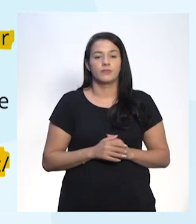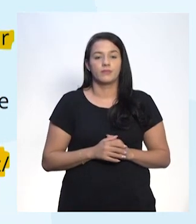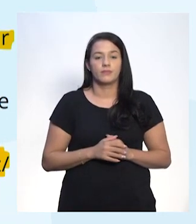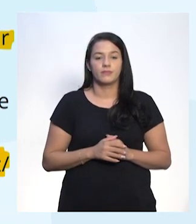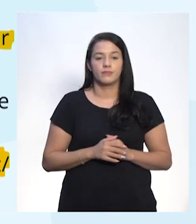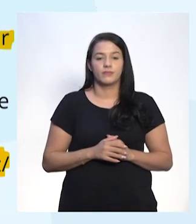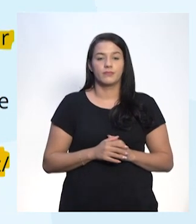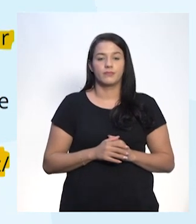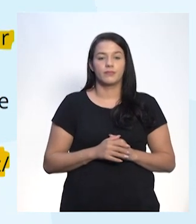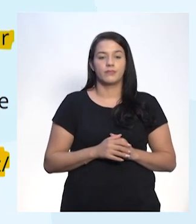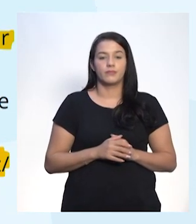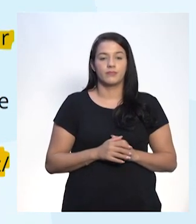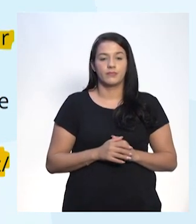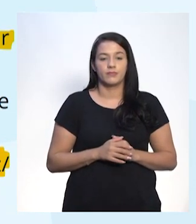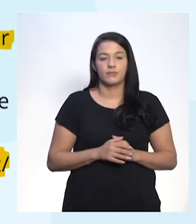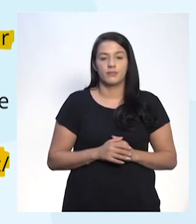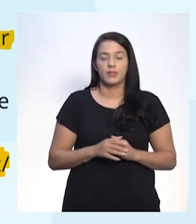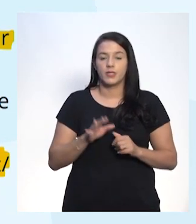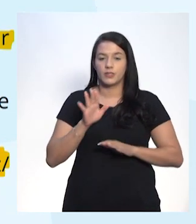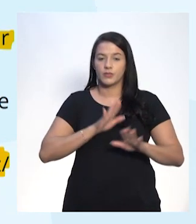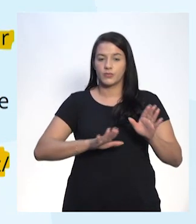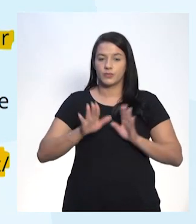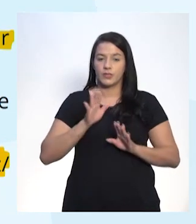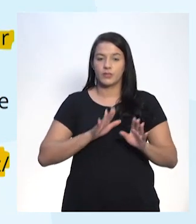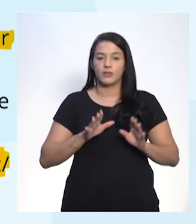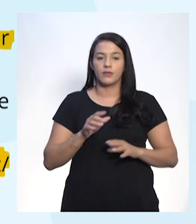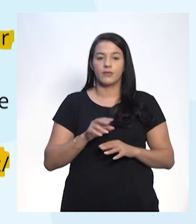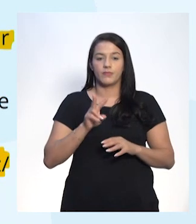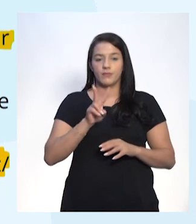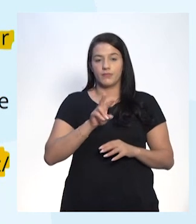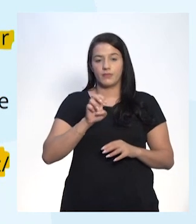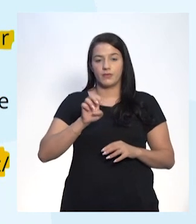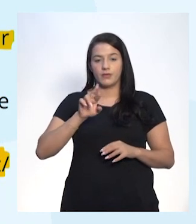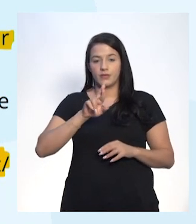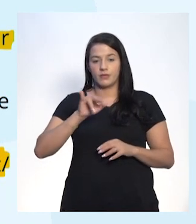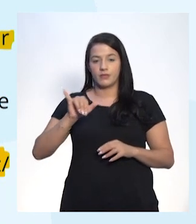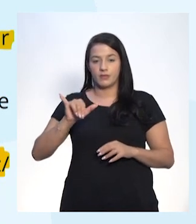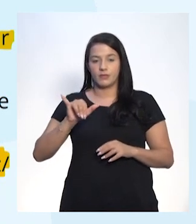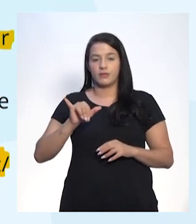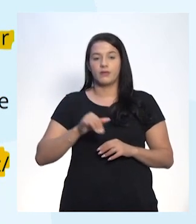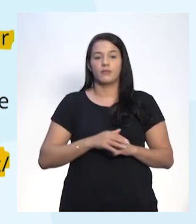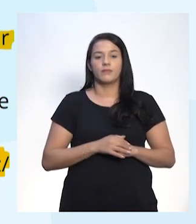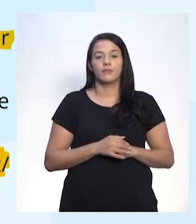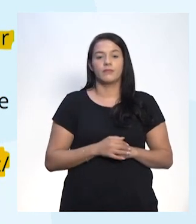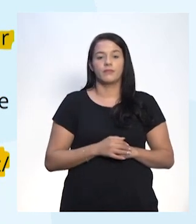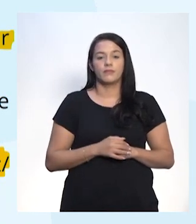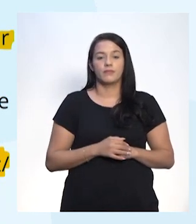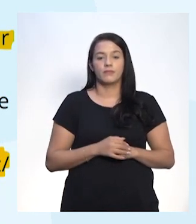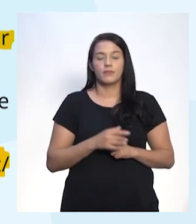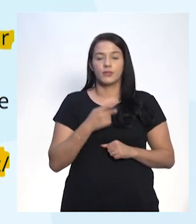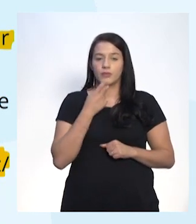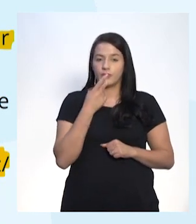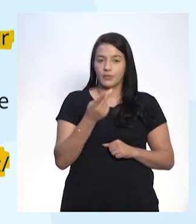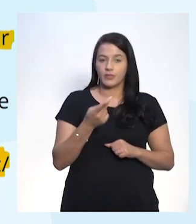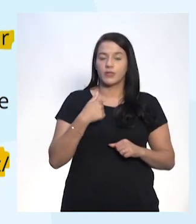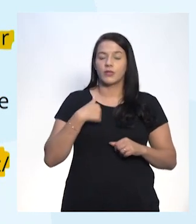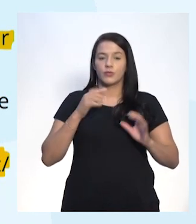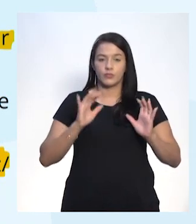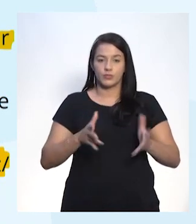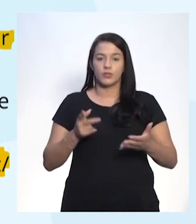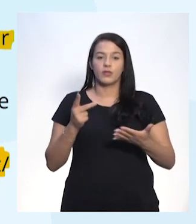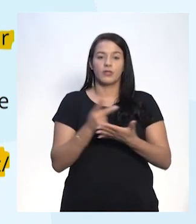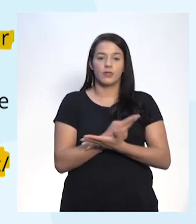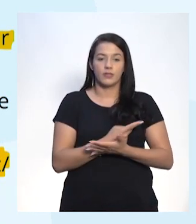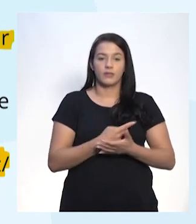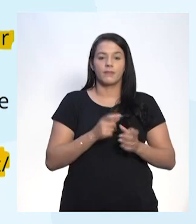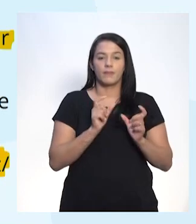very good, tá? Então, vamos tomar cuidado aí para não falar vary, é very, tá? Eu mesmo estou falando isso para vocês porque eu mesmo já errei essa